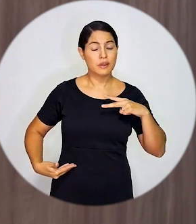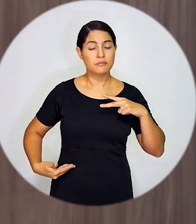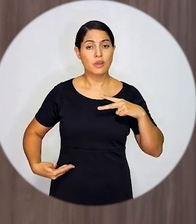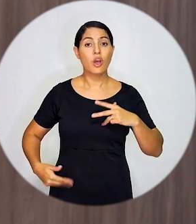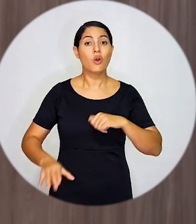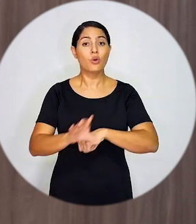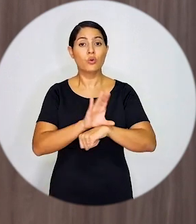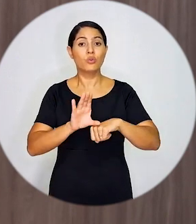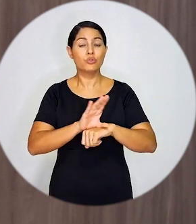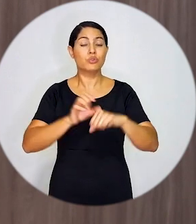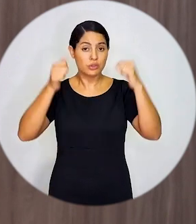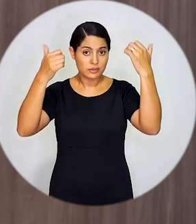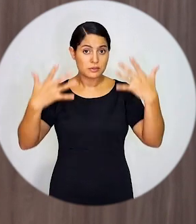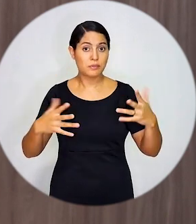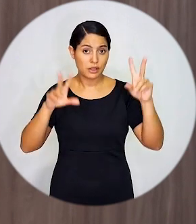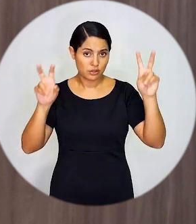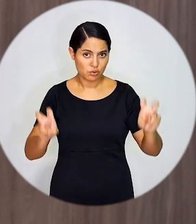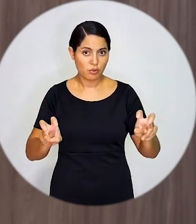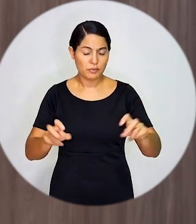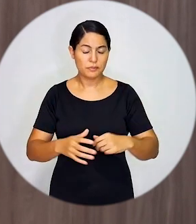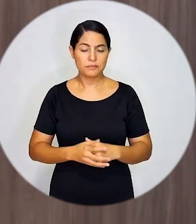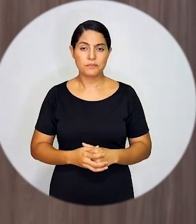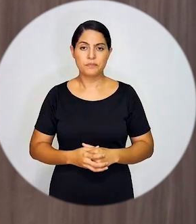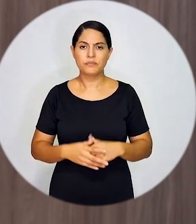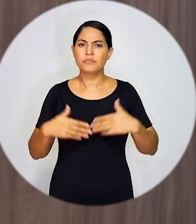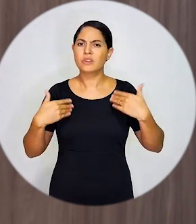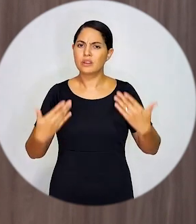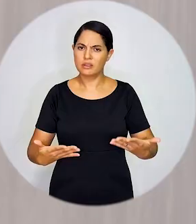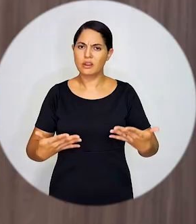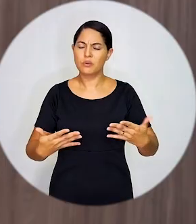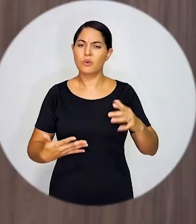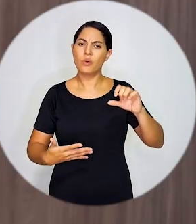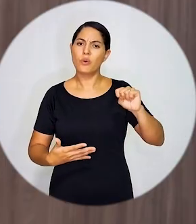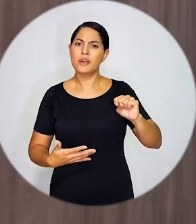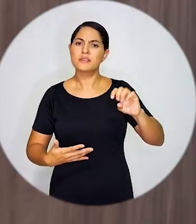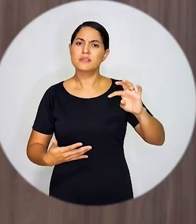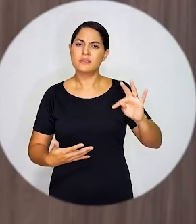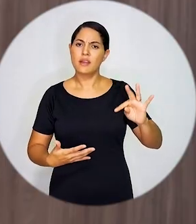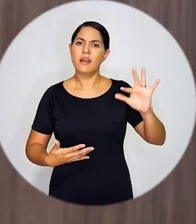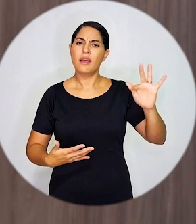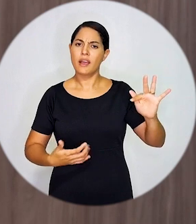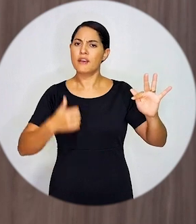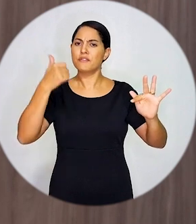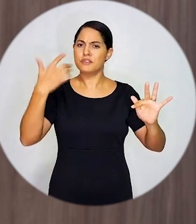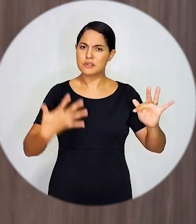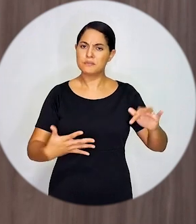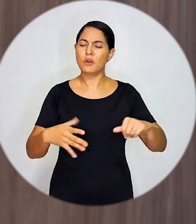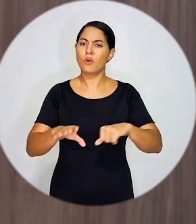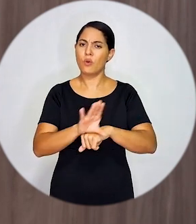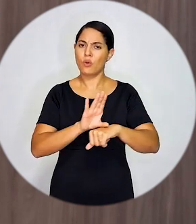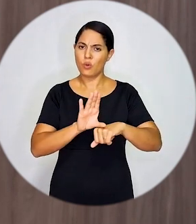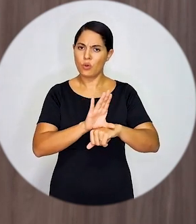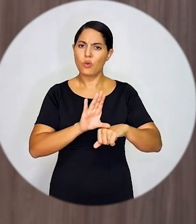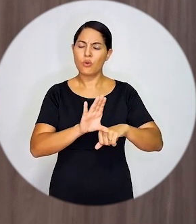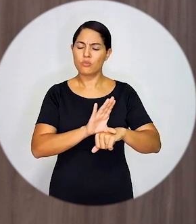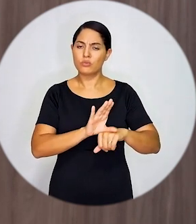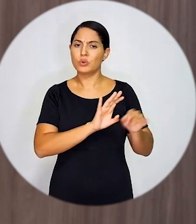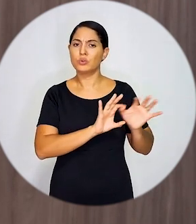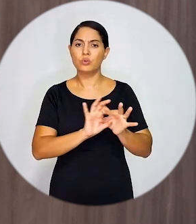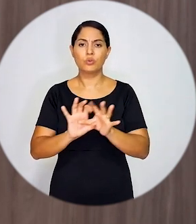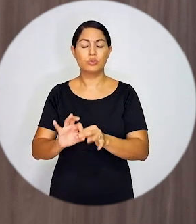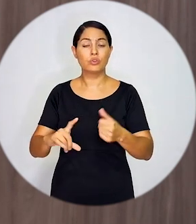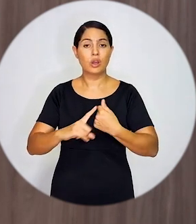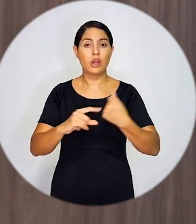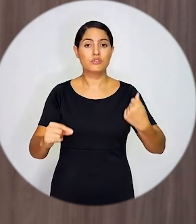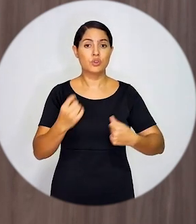privados. A própria Constituição estabelece isso. E o Supremo Tribunal Federal já declarou a